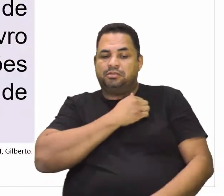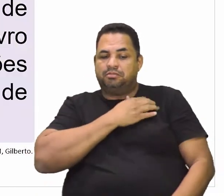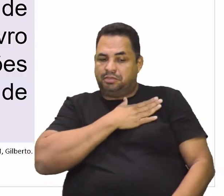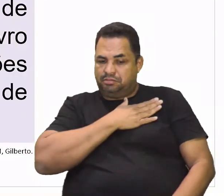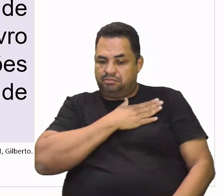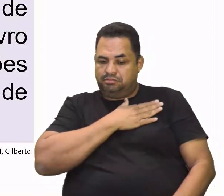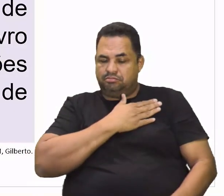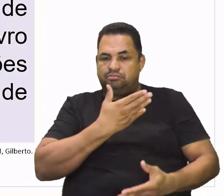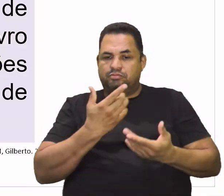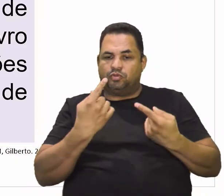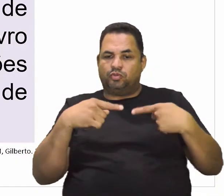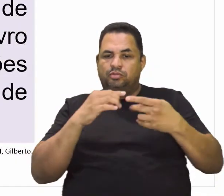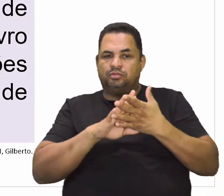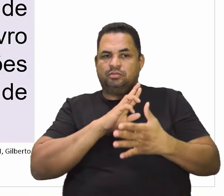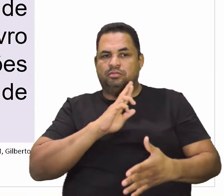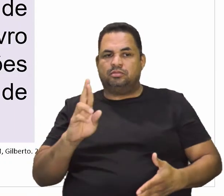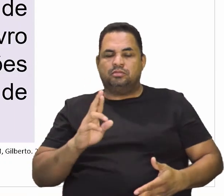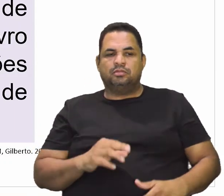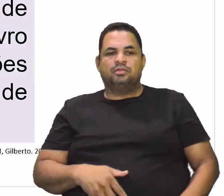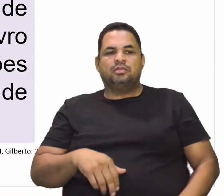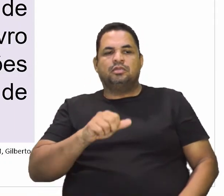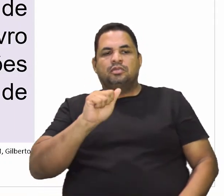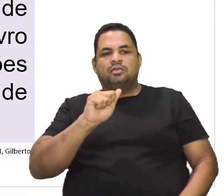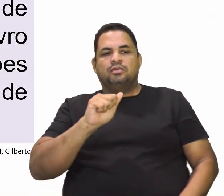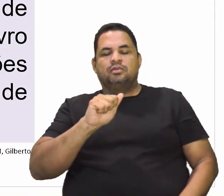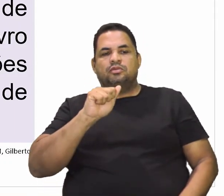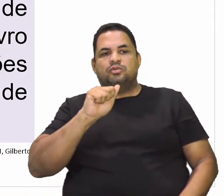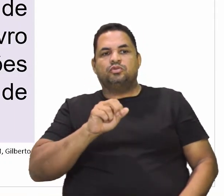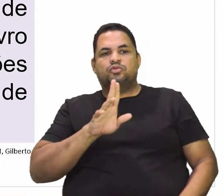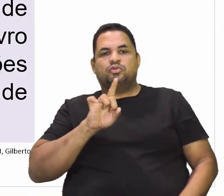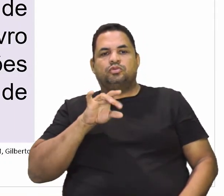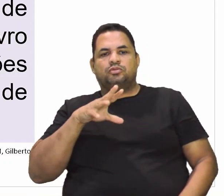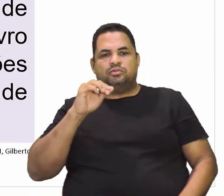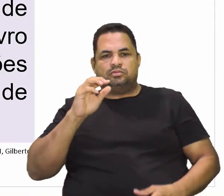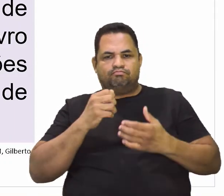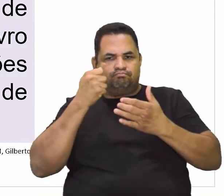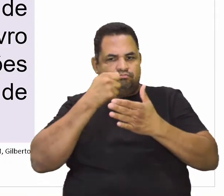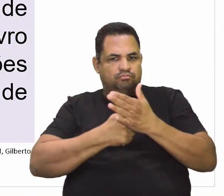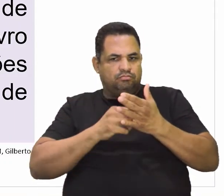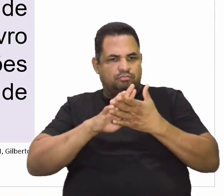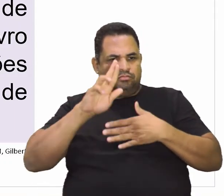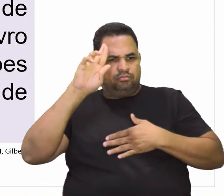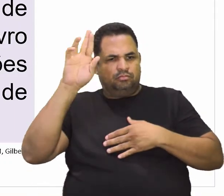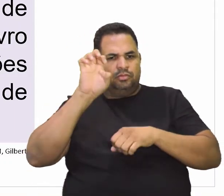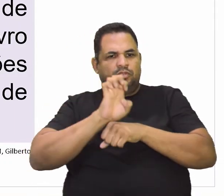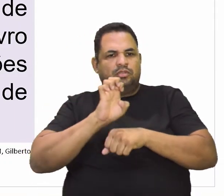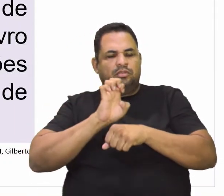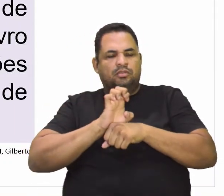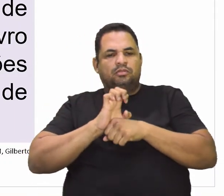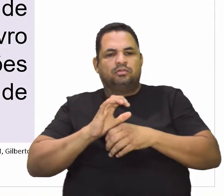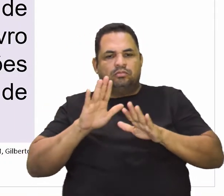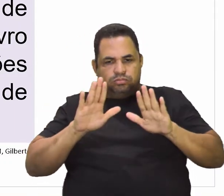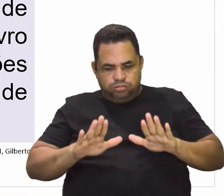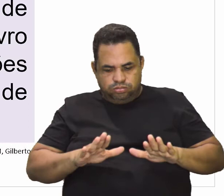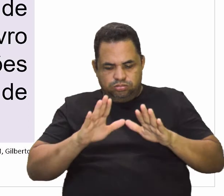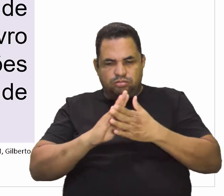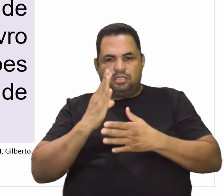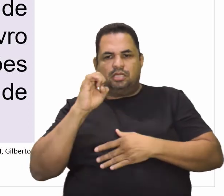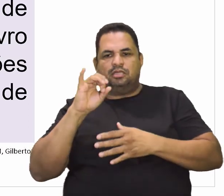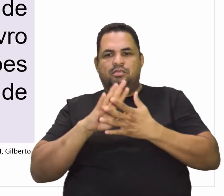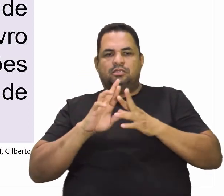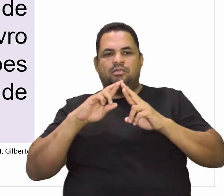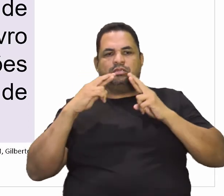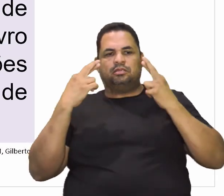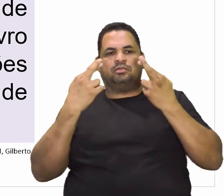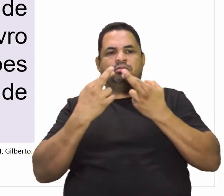religião. Mas os sunitas defendem que o chefe do Estado muçulmano, o califa, deve reunir